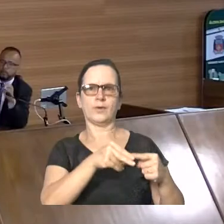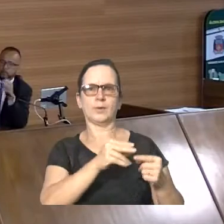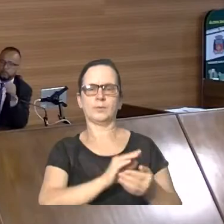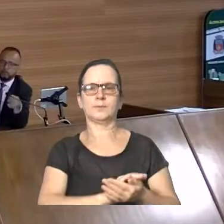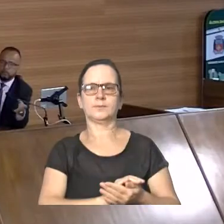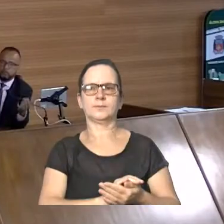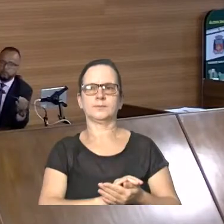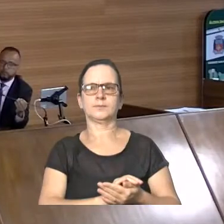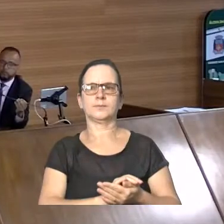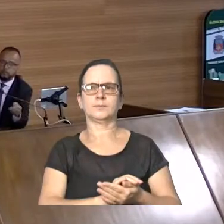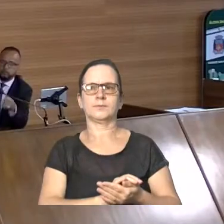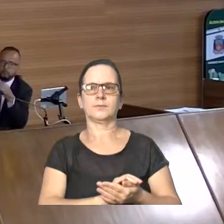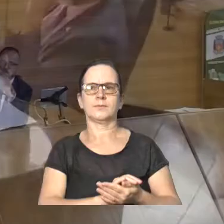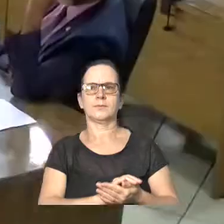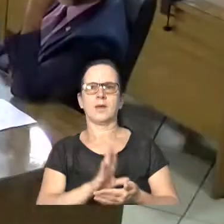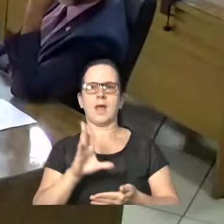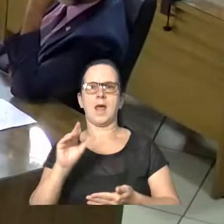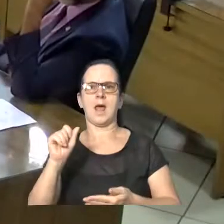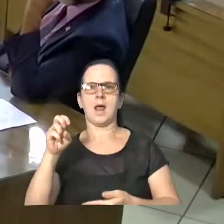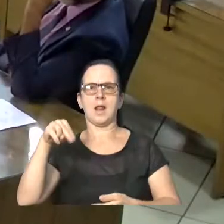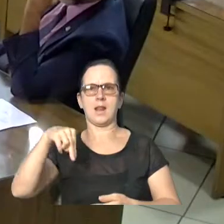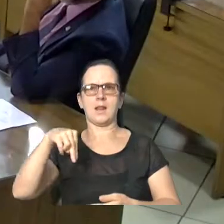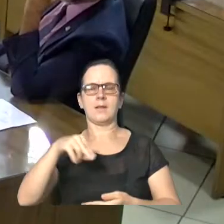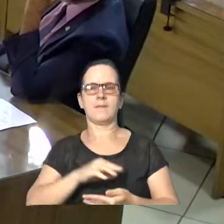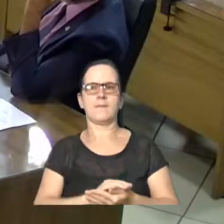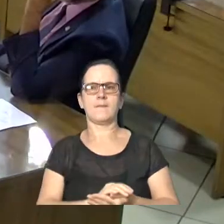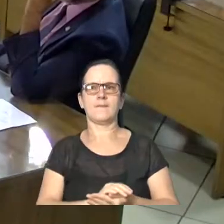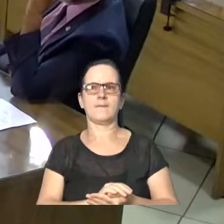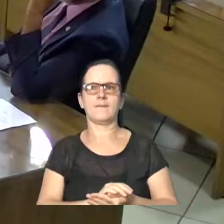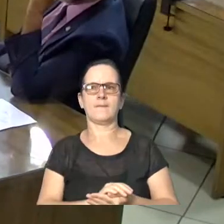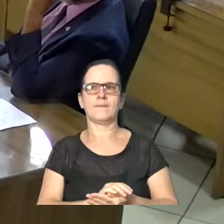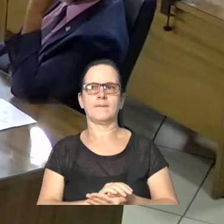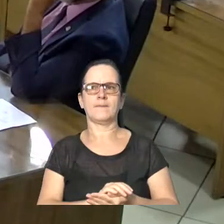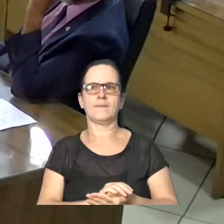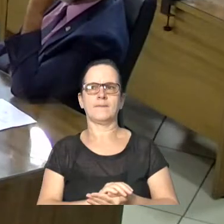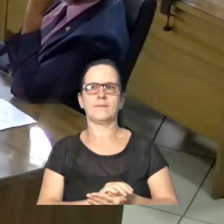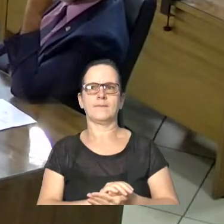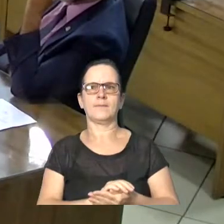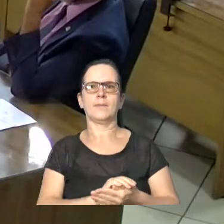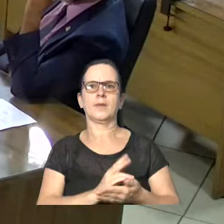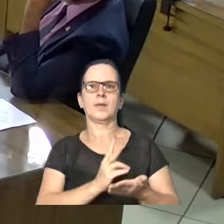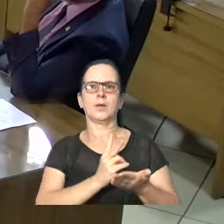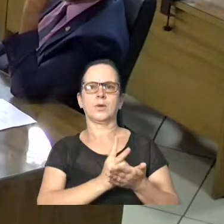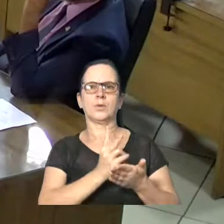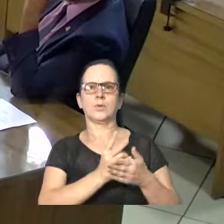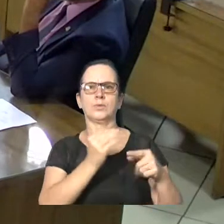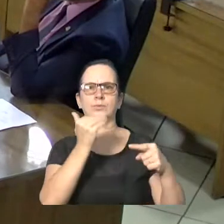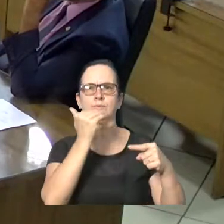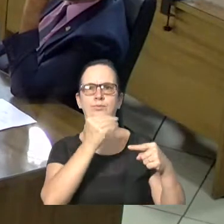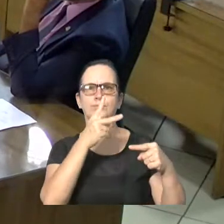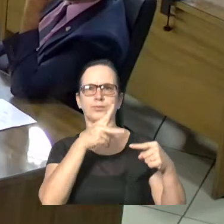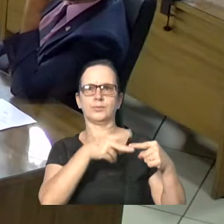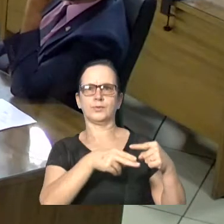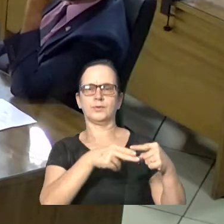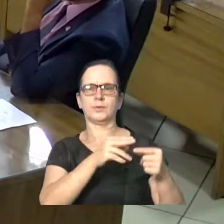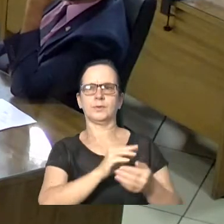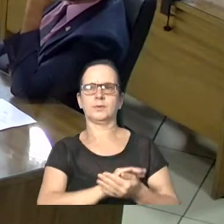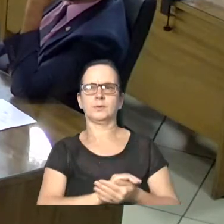Vereador Alan Matias Barbosa de Souza. Eu vou pela manutenção, pela orientação também da própria